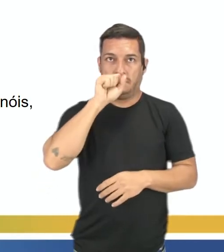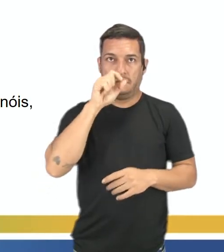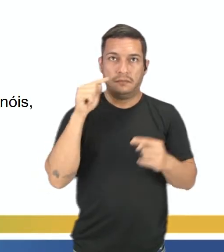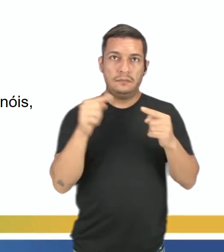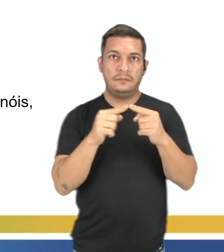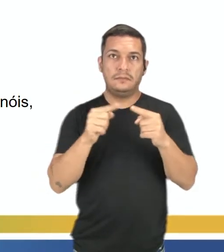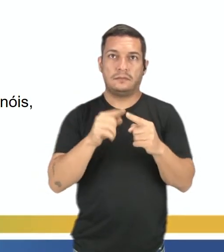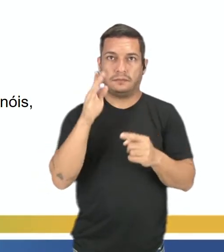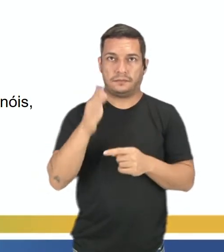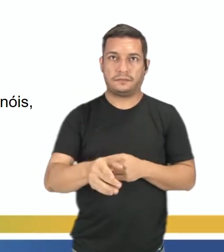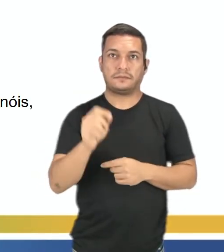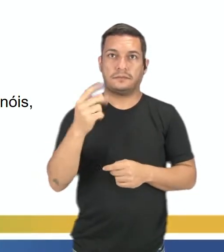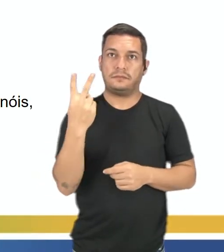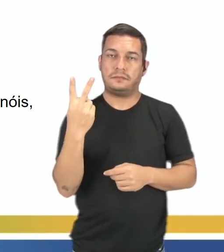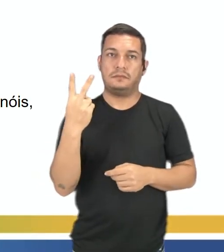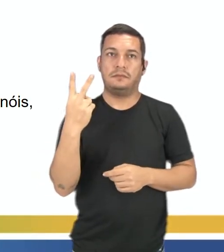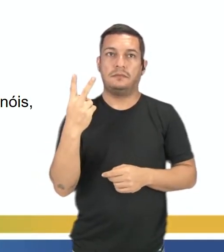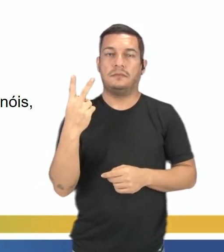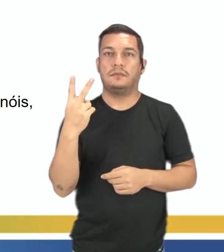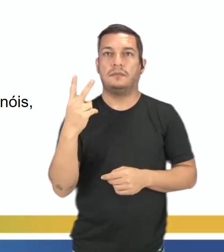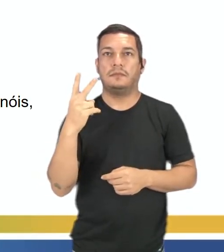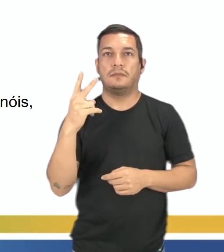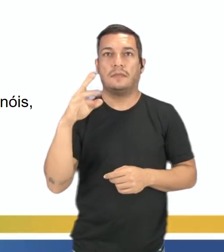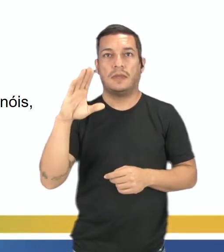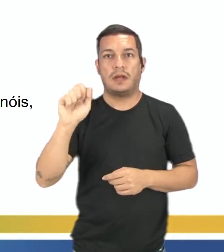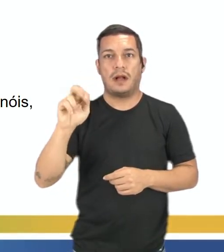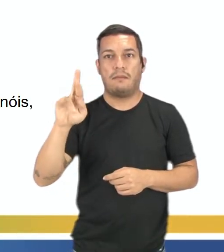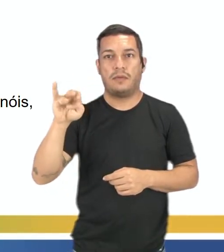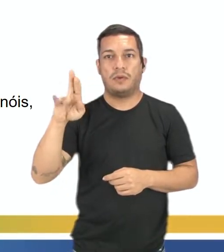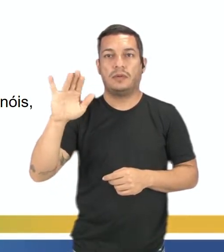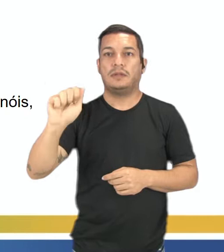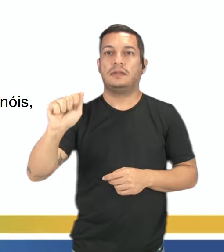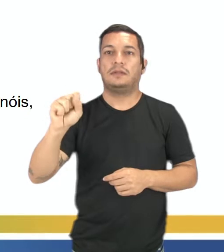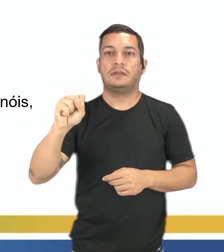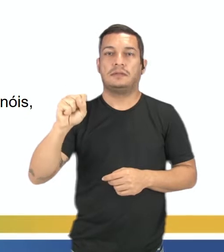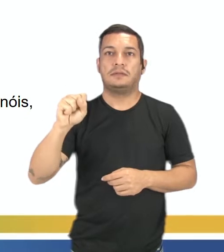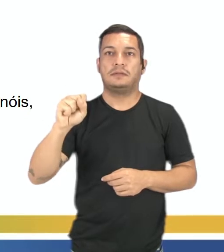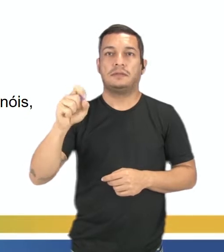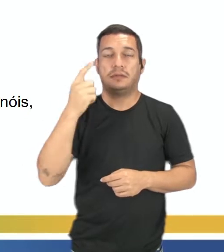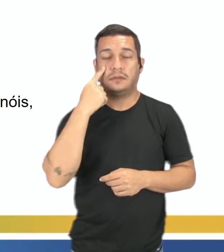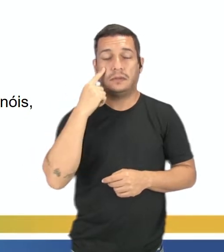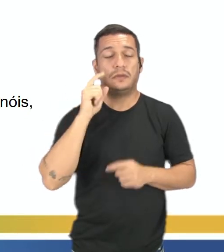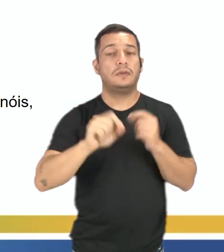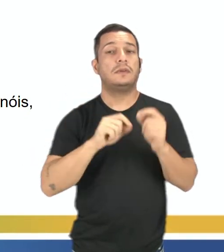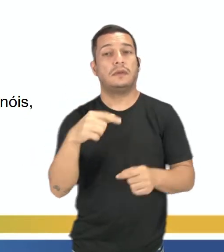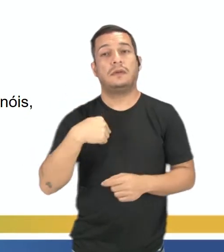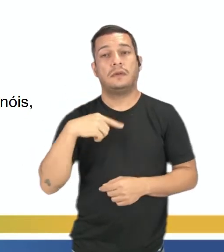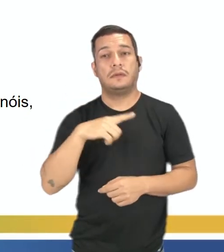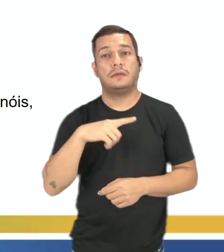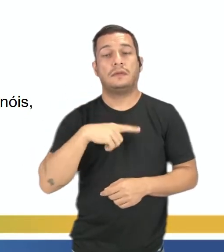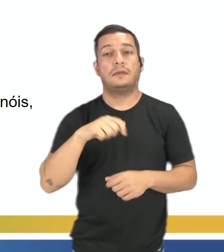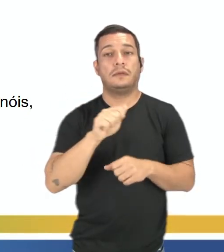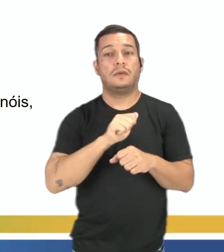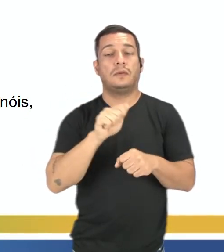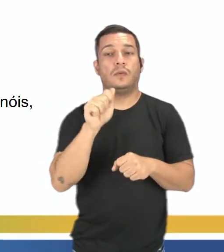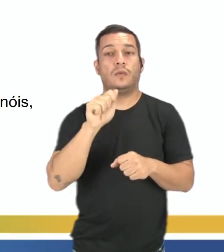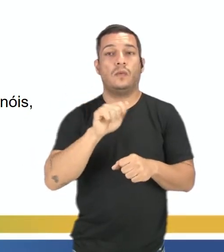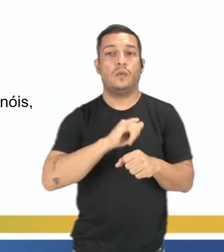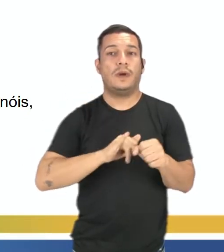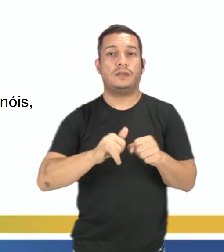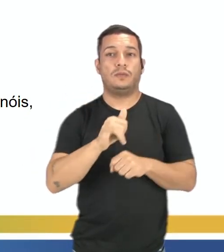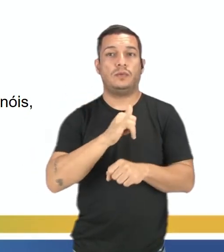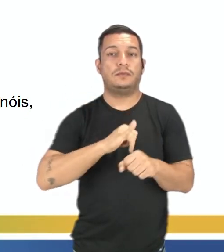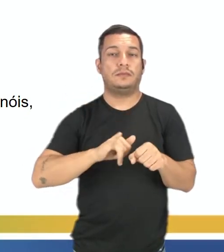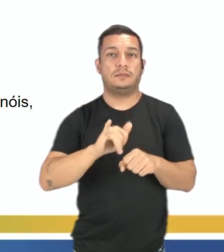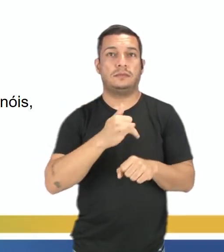oxigênio ligado diretamente a duas cadeias carbônicas o que que é isso professor eu terei um átomo de oxigênio